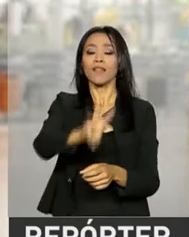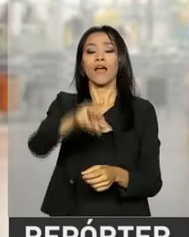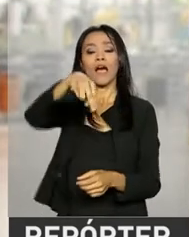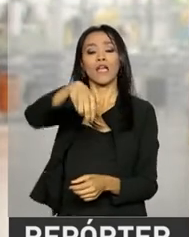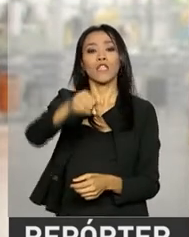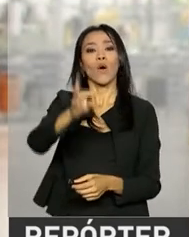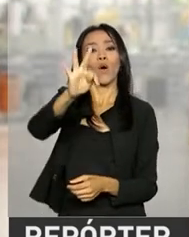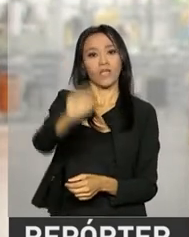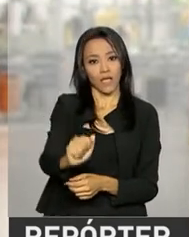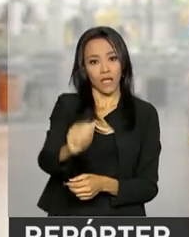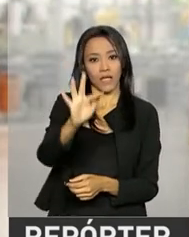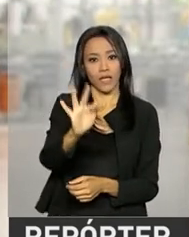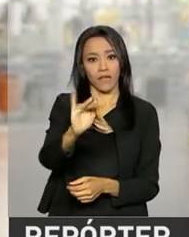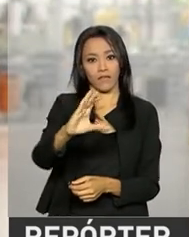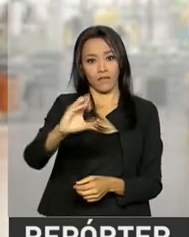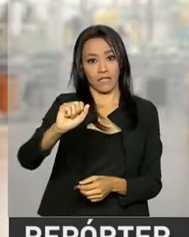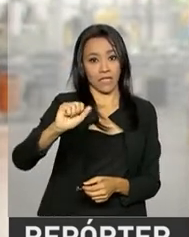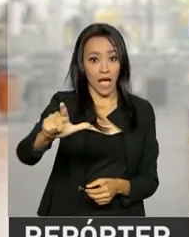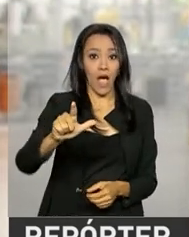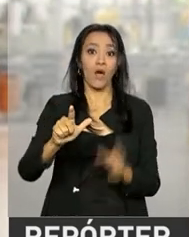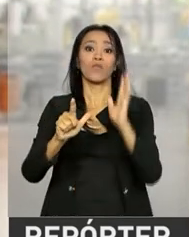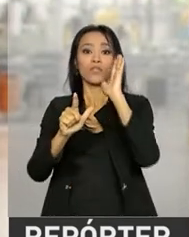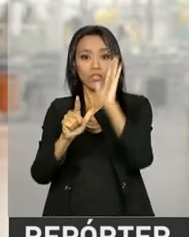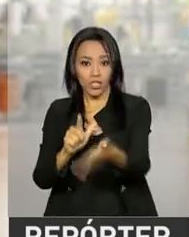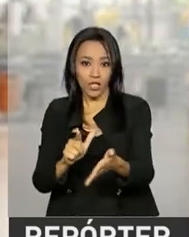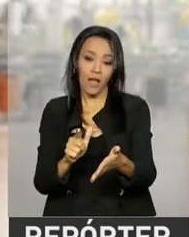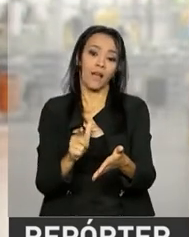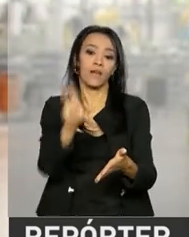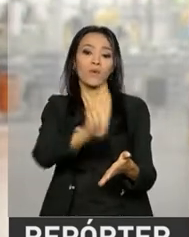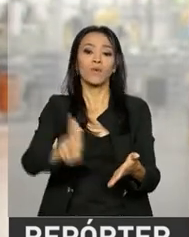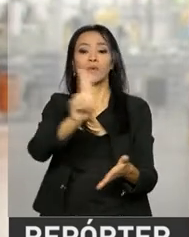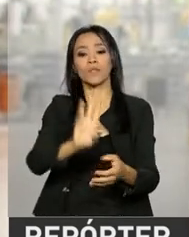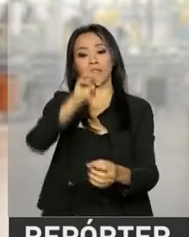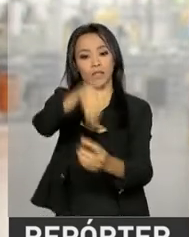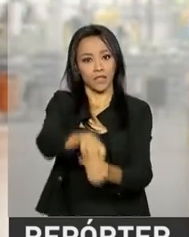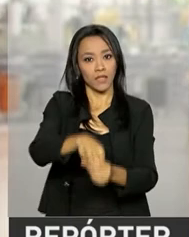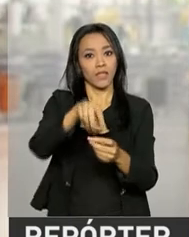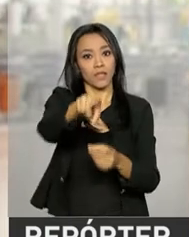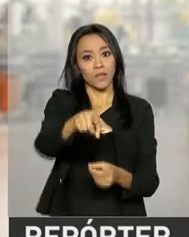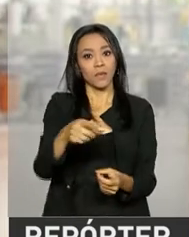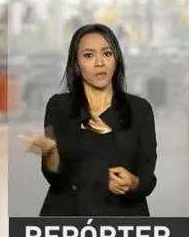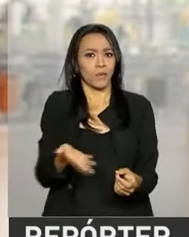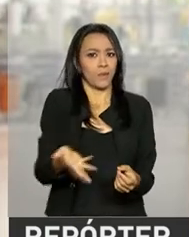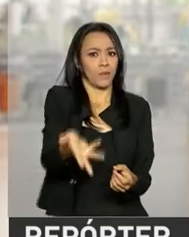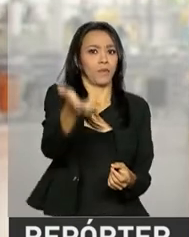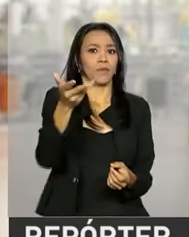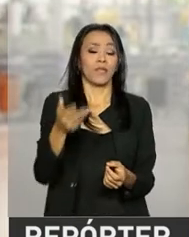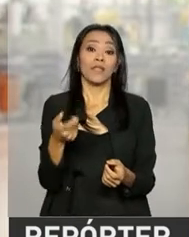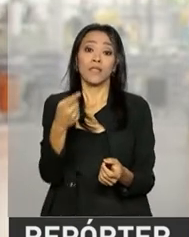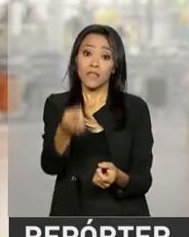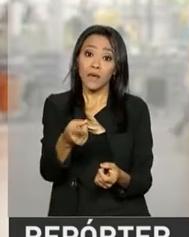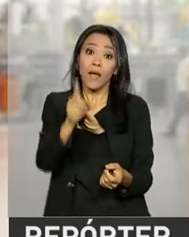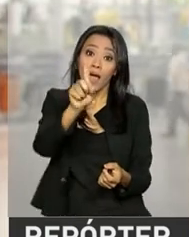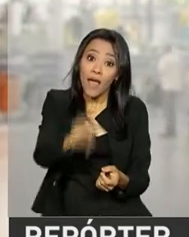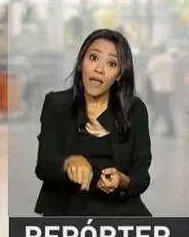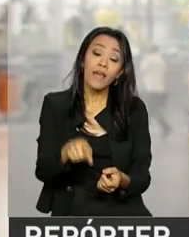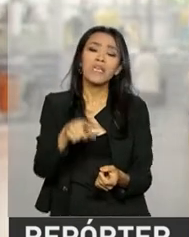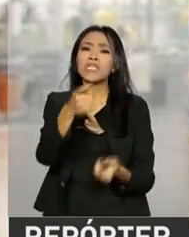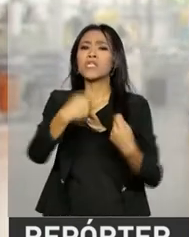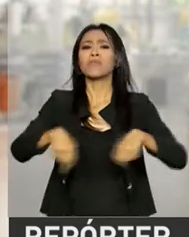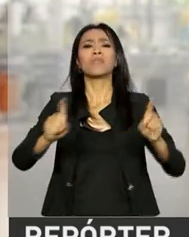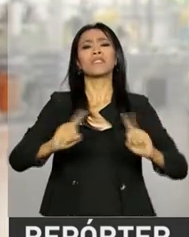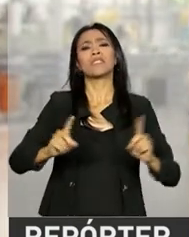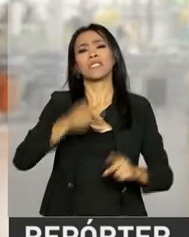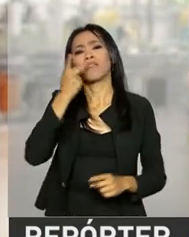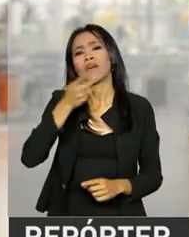ambiente integrado, você consegue emitir sua declaração única de exportação de uma maneira mais ágil, uma maneira onde você não precisa